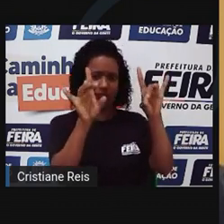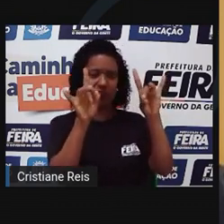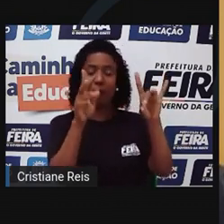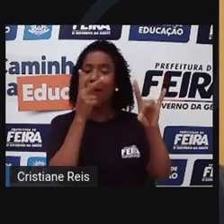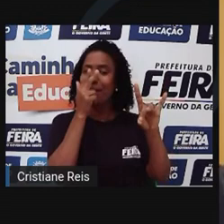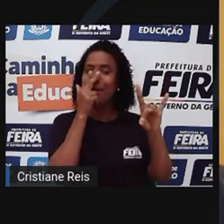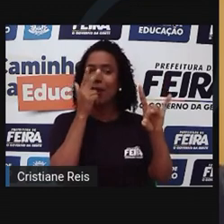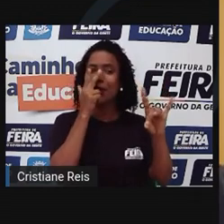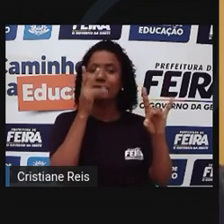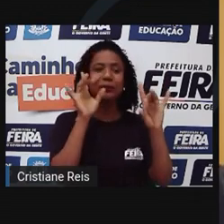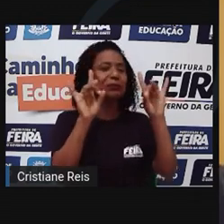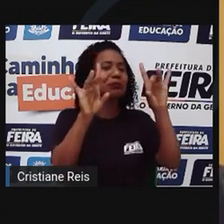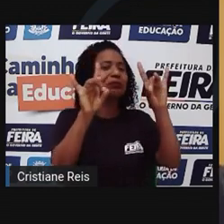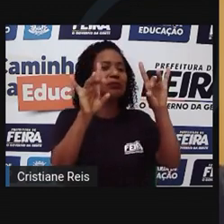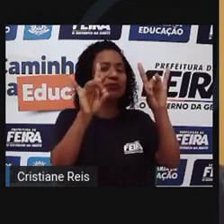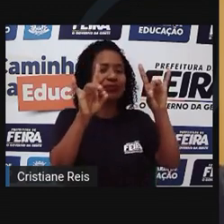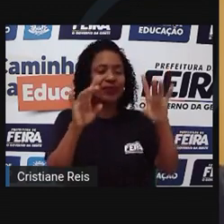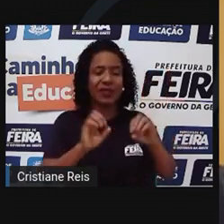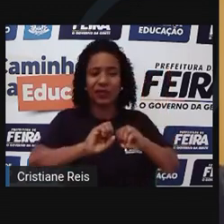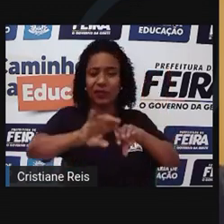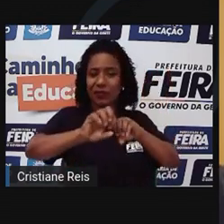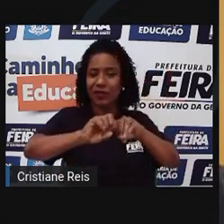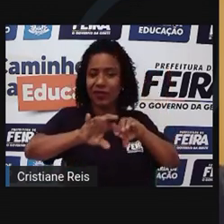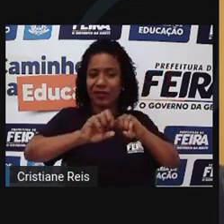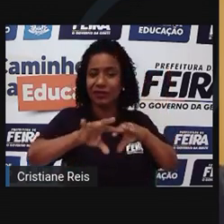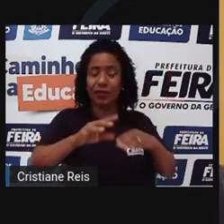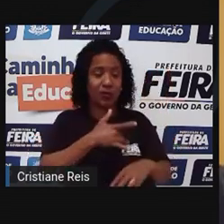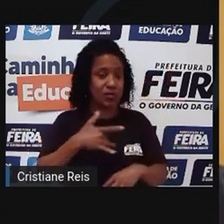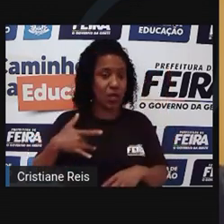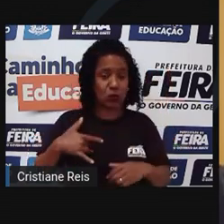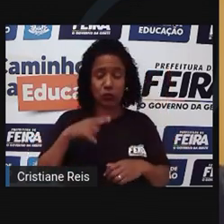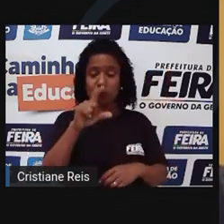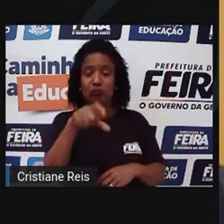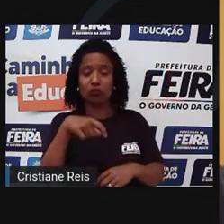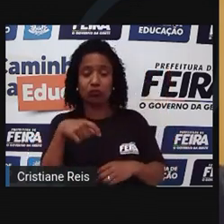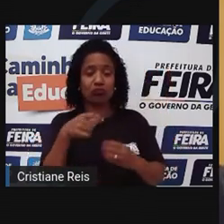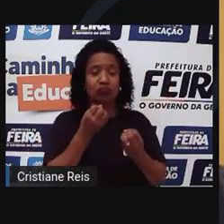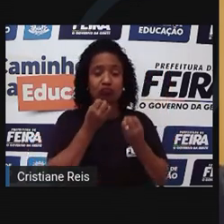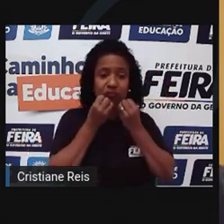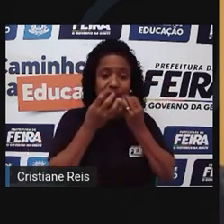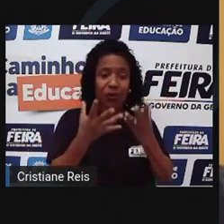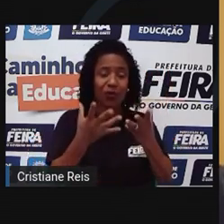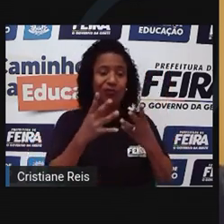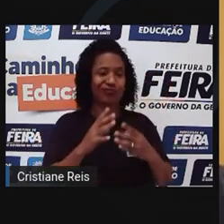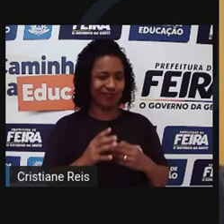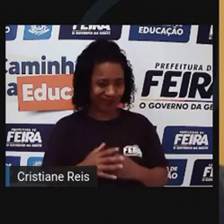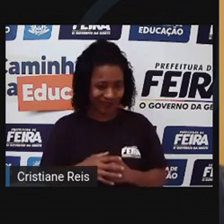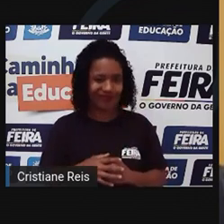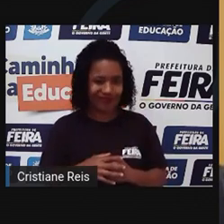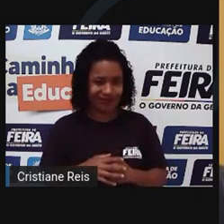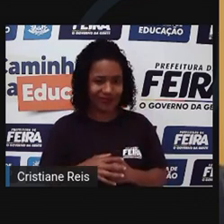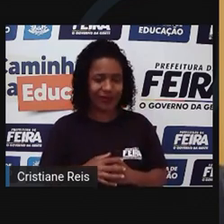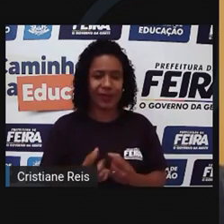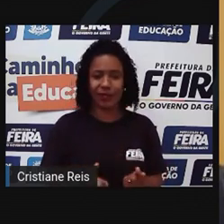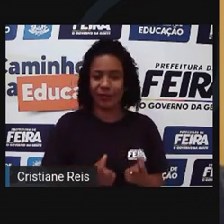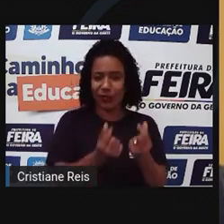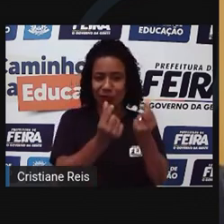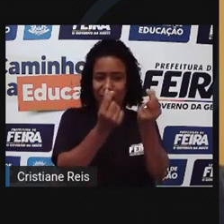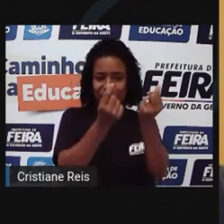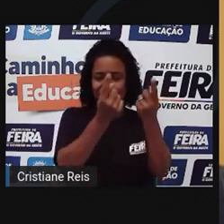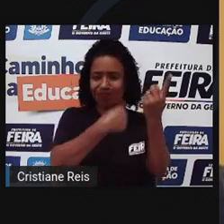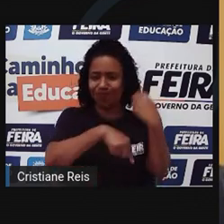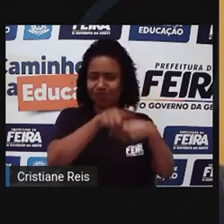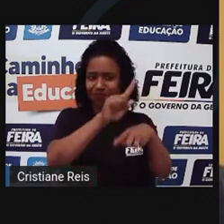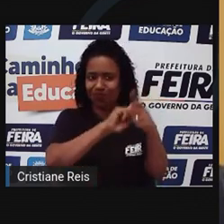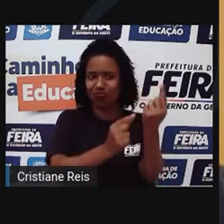qualidade, educação de alta qualidade, saúde de alta qualidade, renda muito alta, igual a que se ganha em qualquer país do